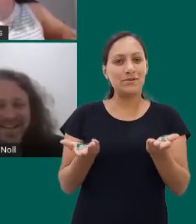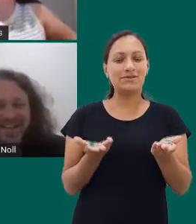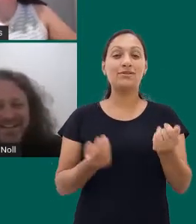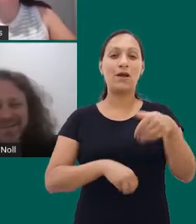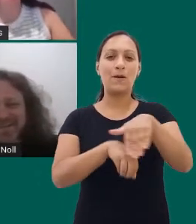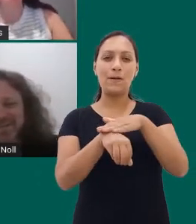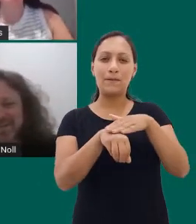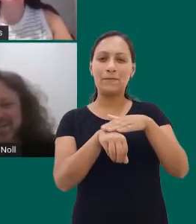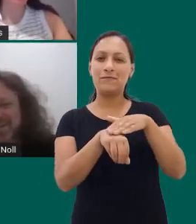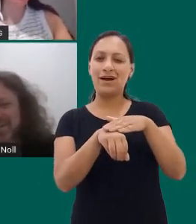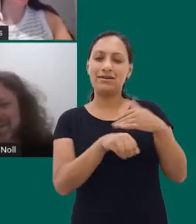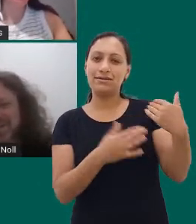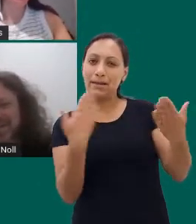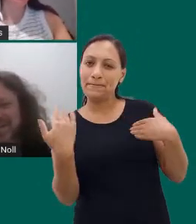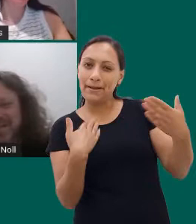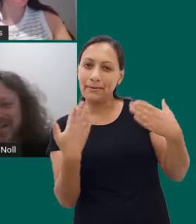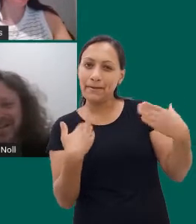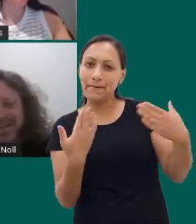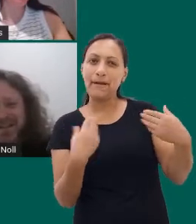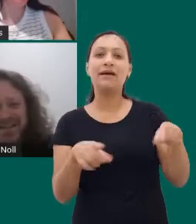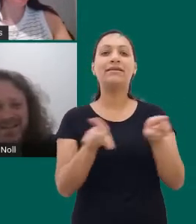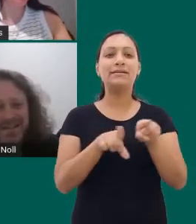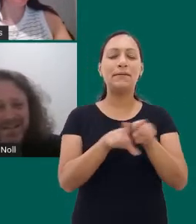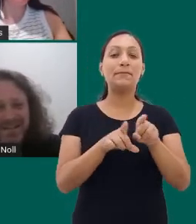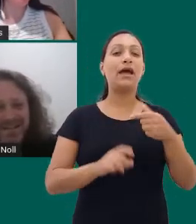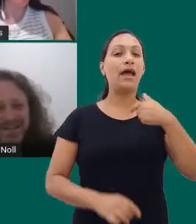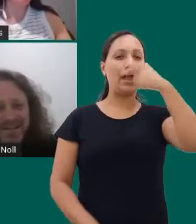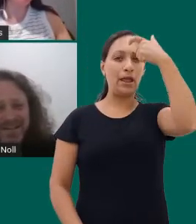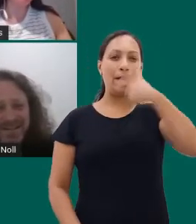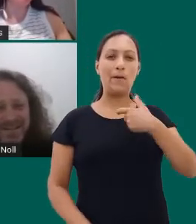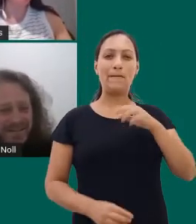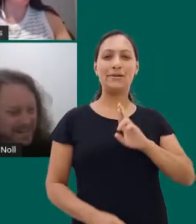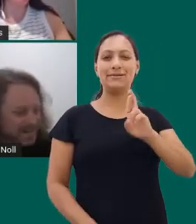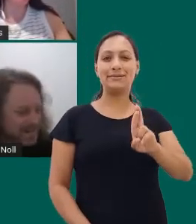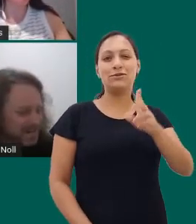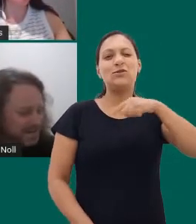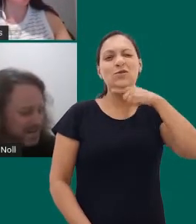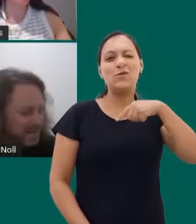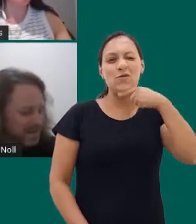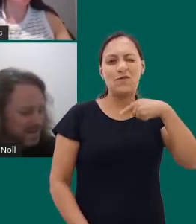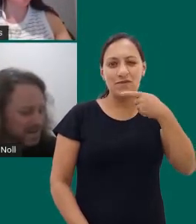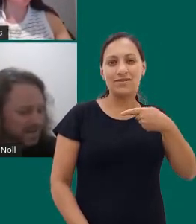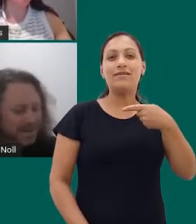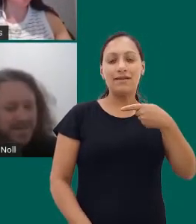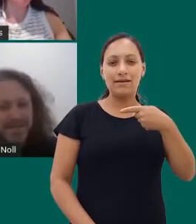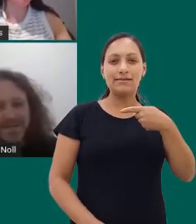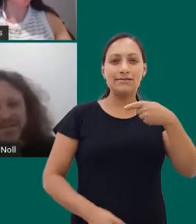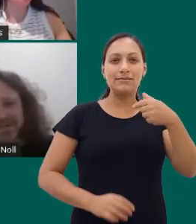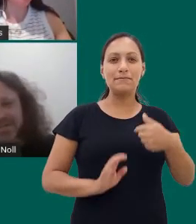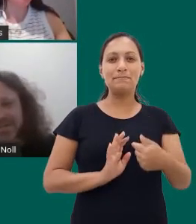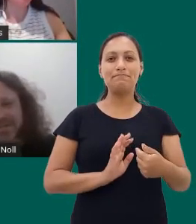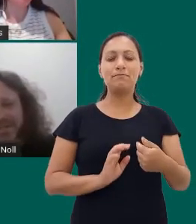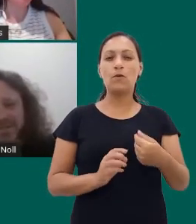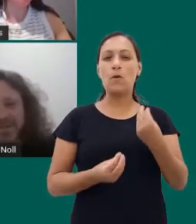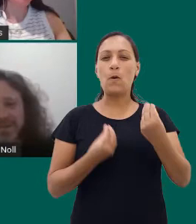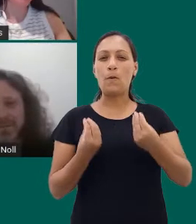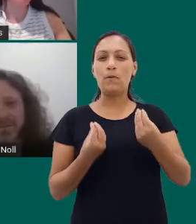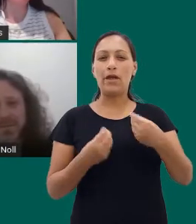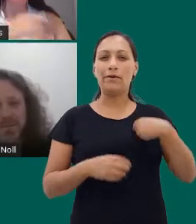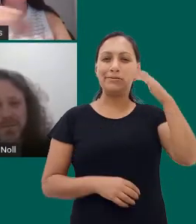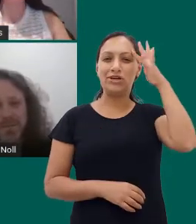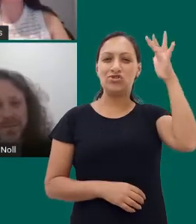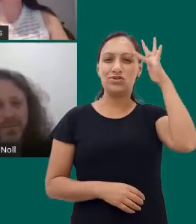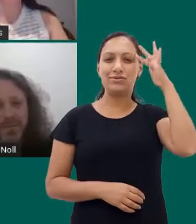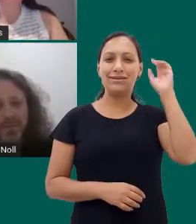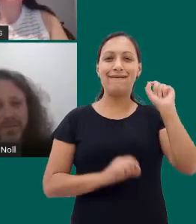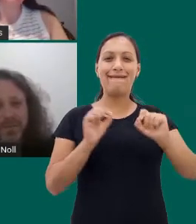conversas que a gente vai ter, como sendo, inclusive, uma pessoa com dúvidas para algumas questões que eu imagino que vários que estão assistindo a live aí, que não sejam